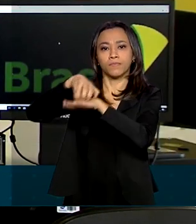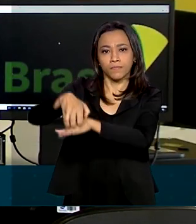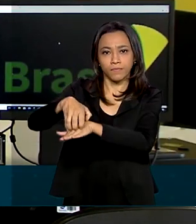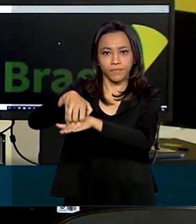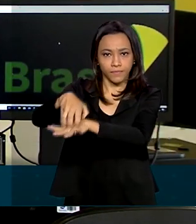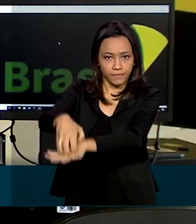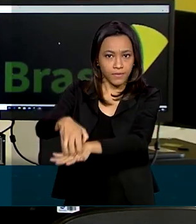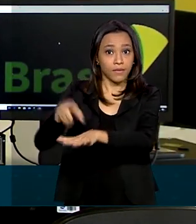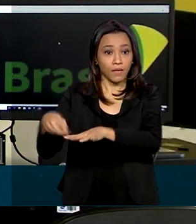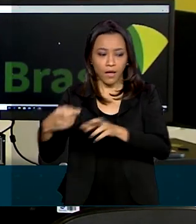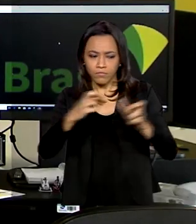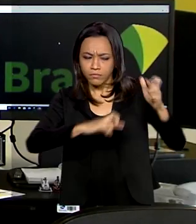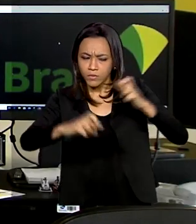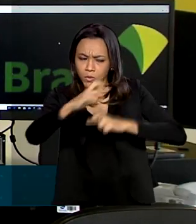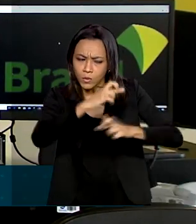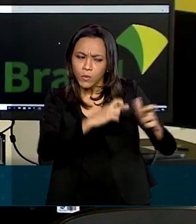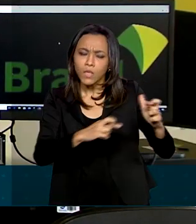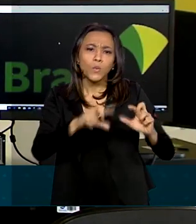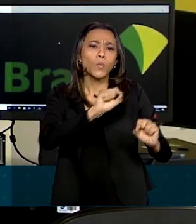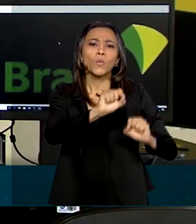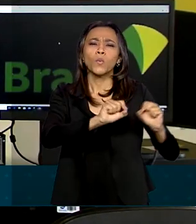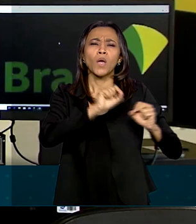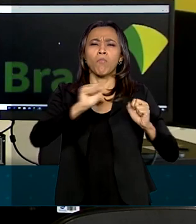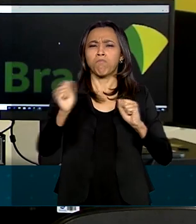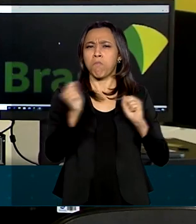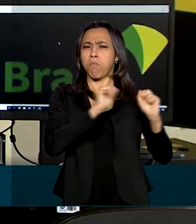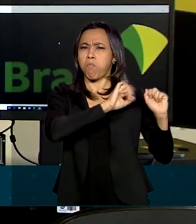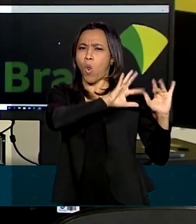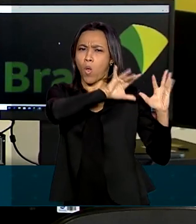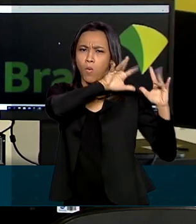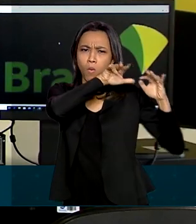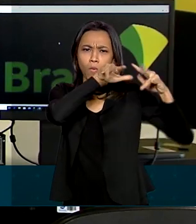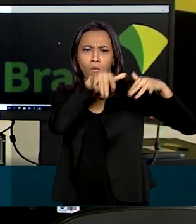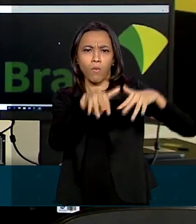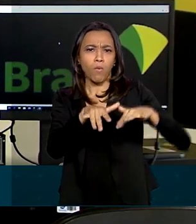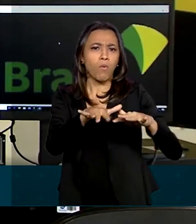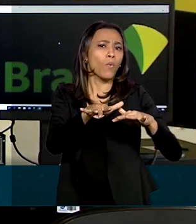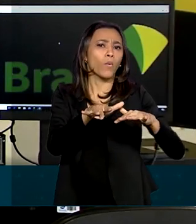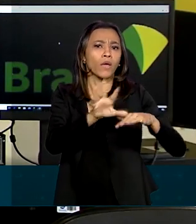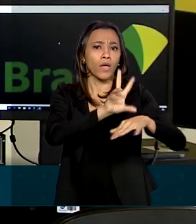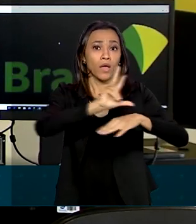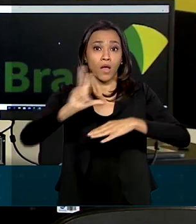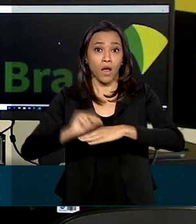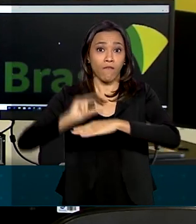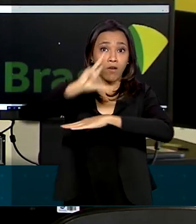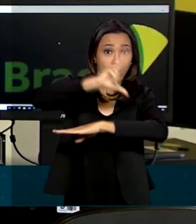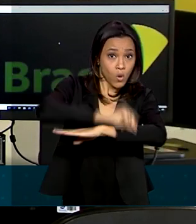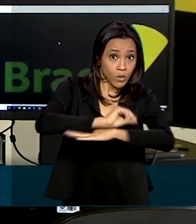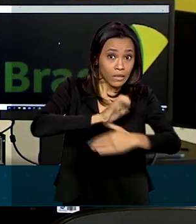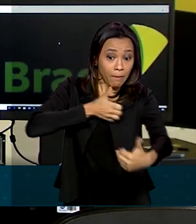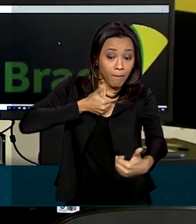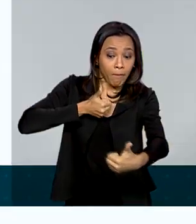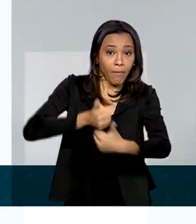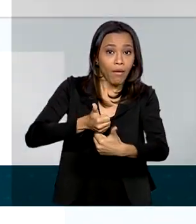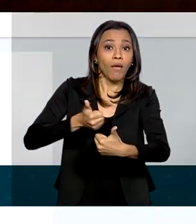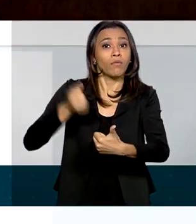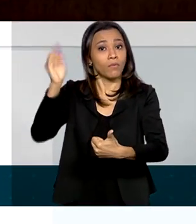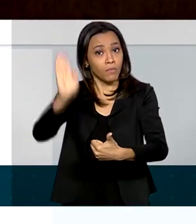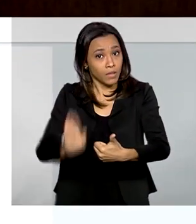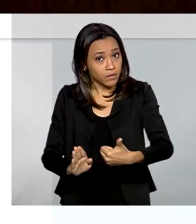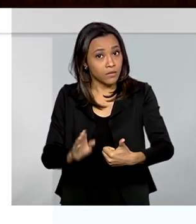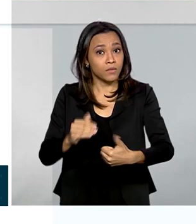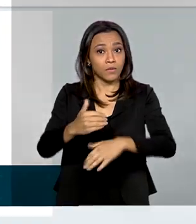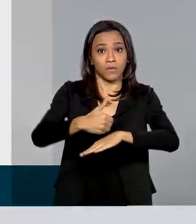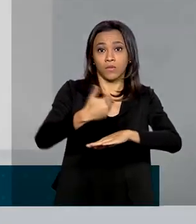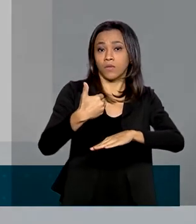está monitorando em tempo real a nuvem de gafanhotos que está próxima da fronteira do Brasil com a Argentina. Segundo